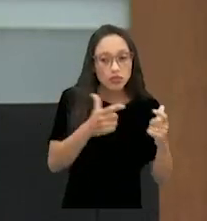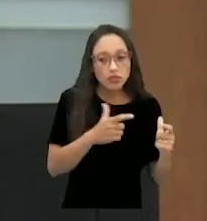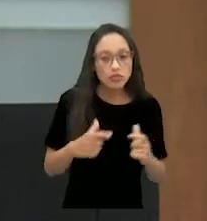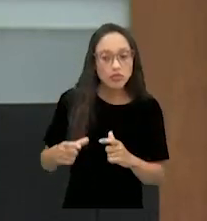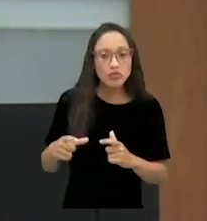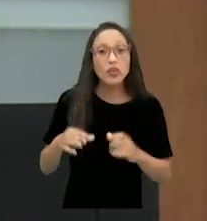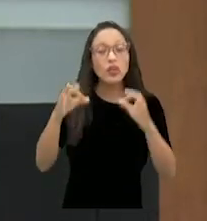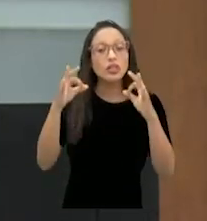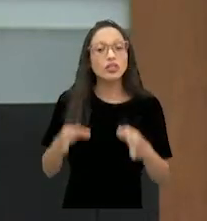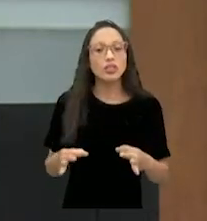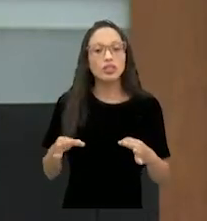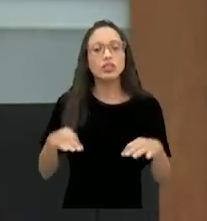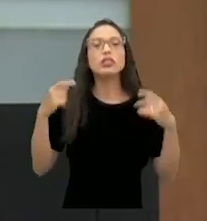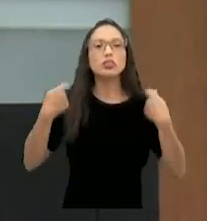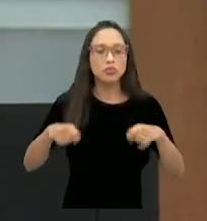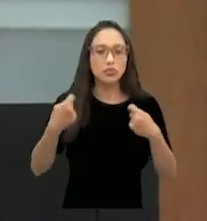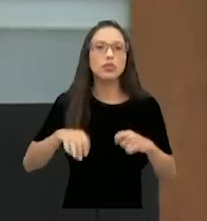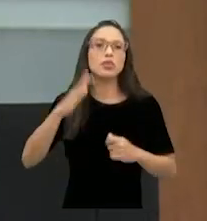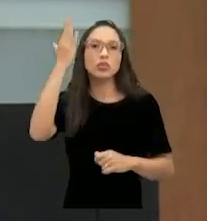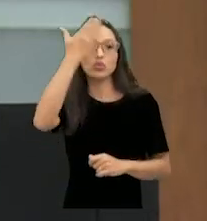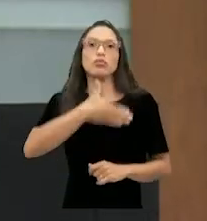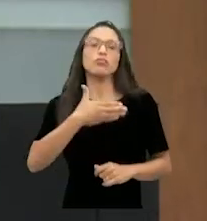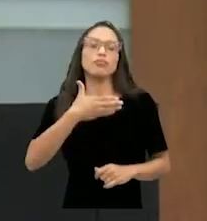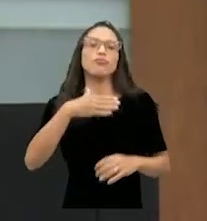que precisam comprovar justamente essa ocupação.